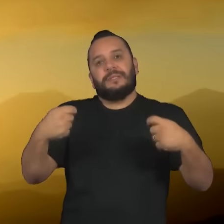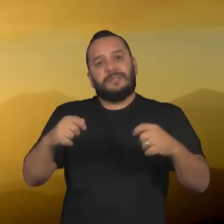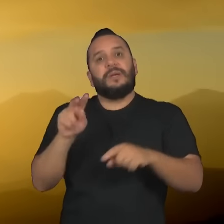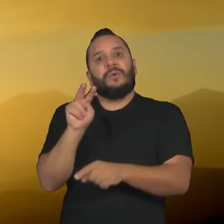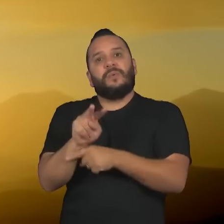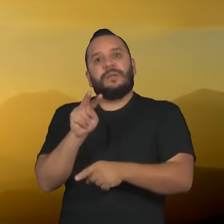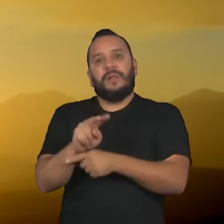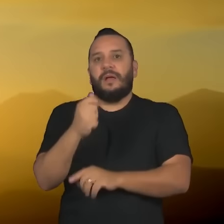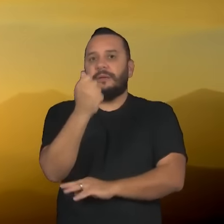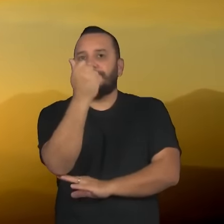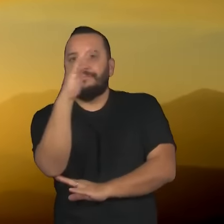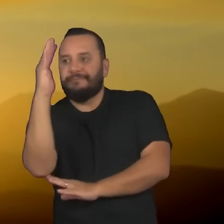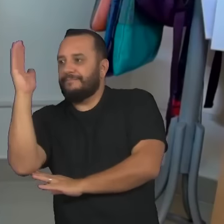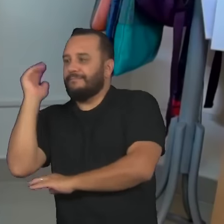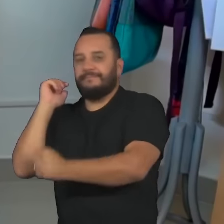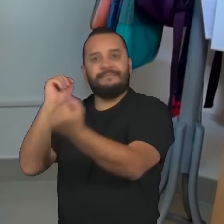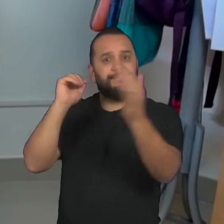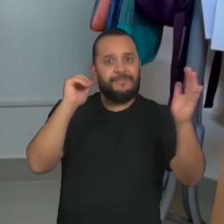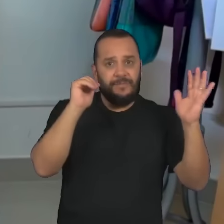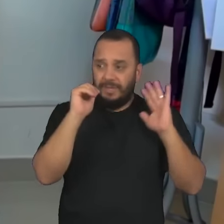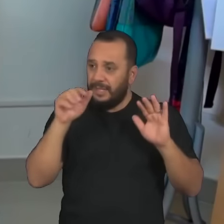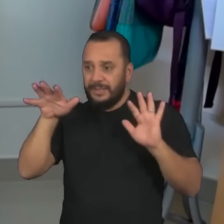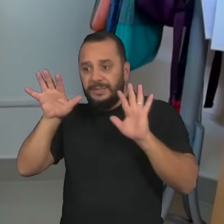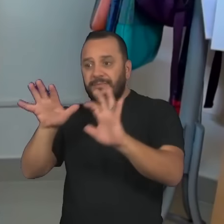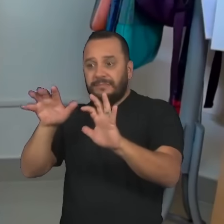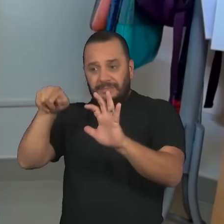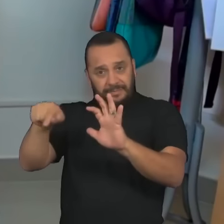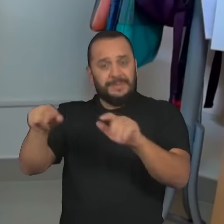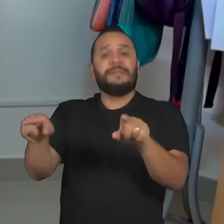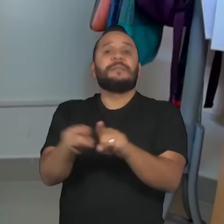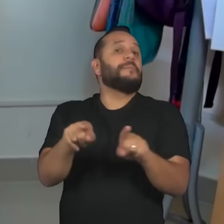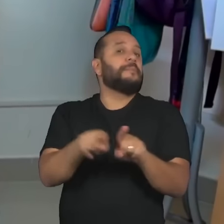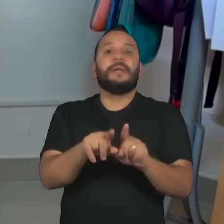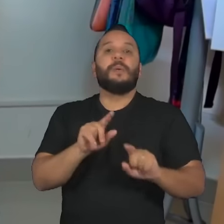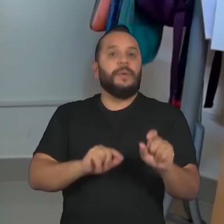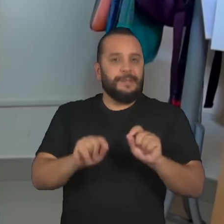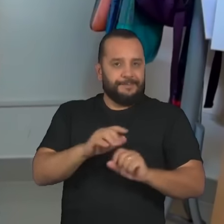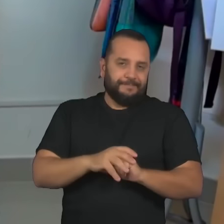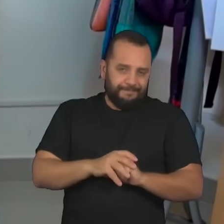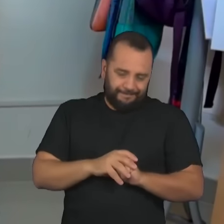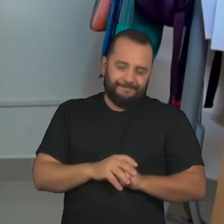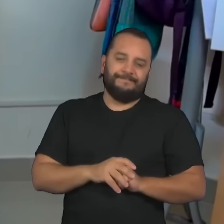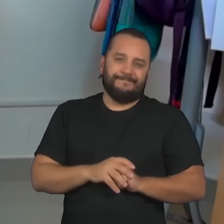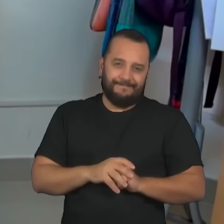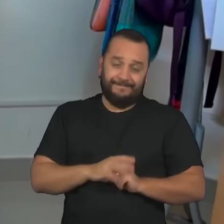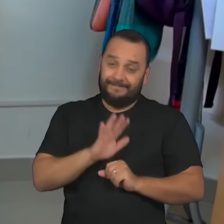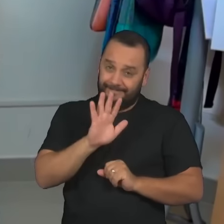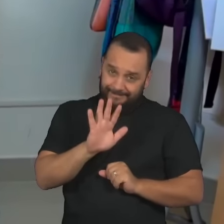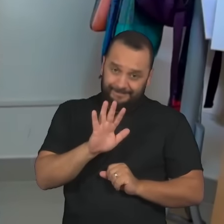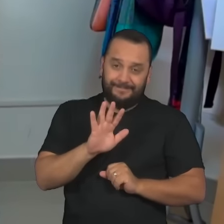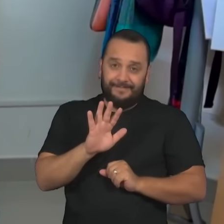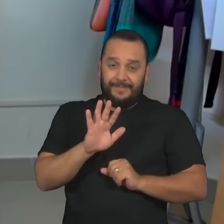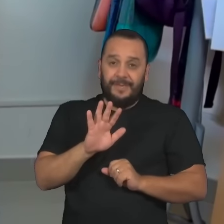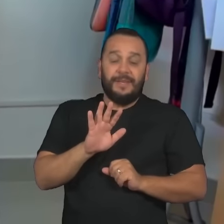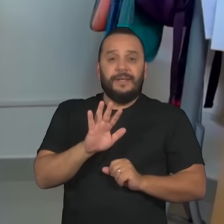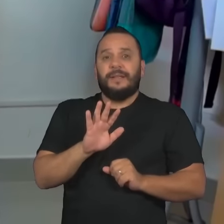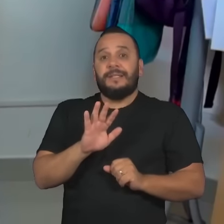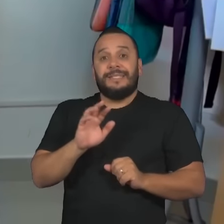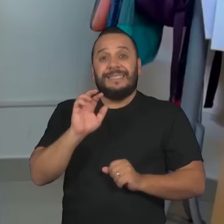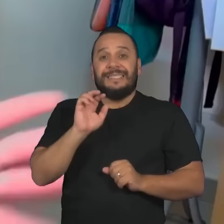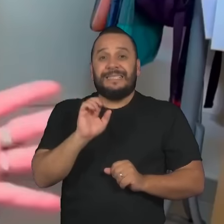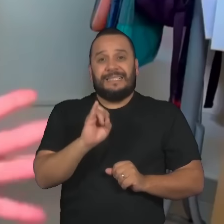das florestas. A gente não está falando da falta que faz a